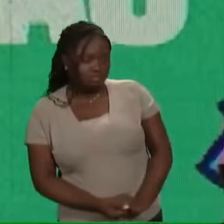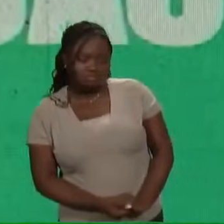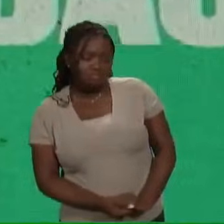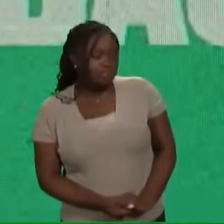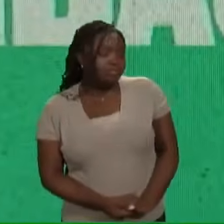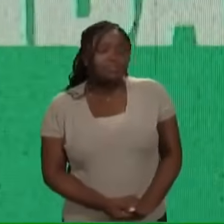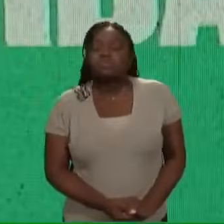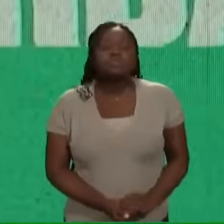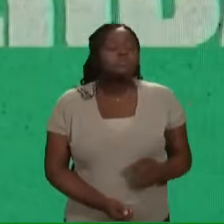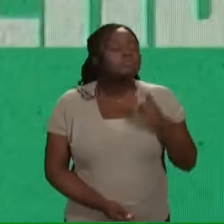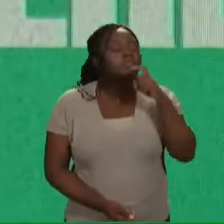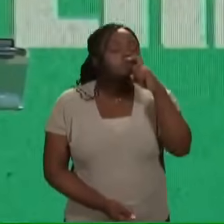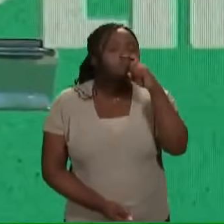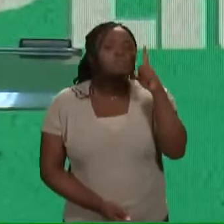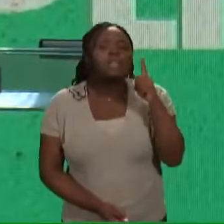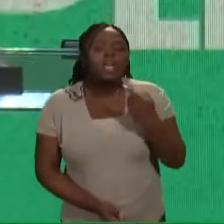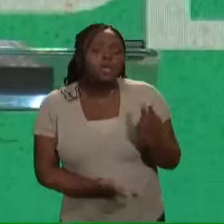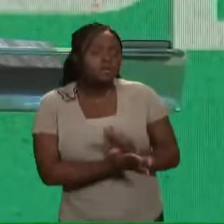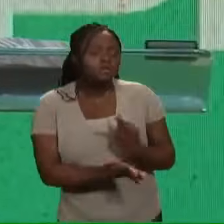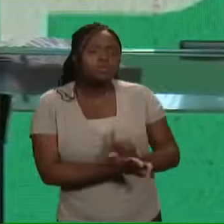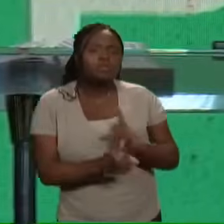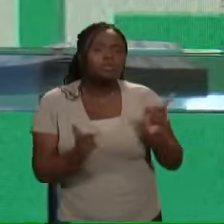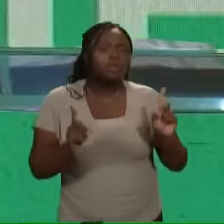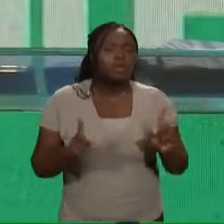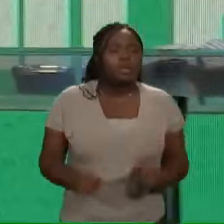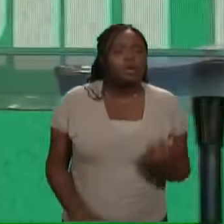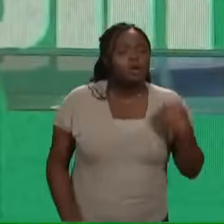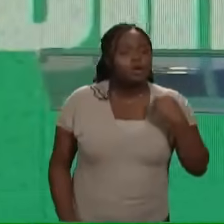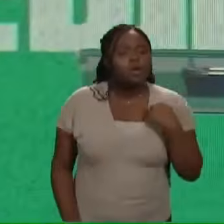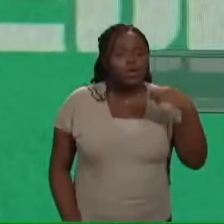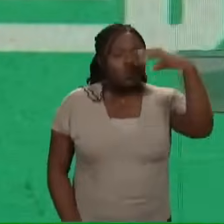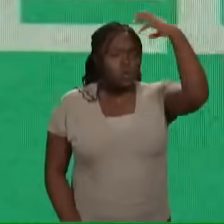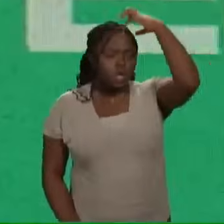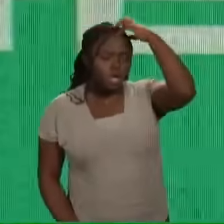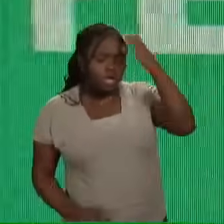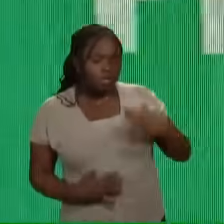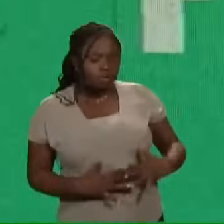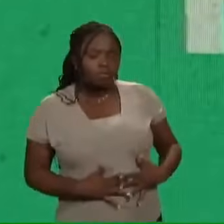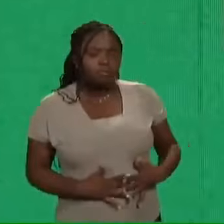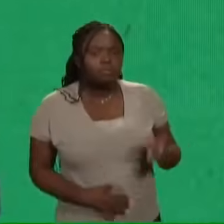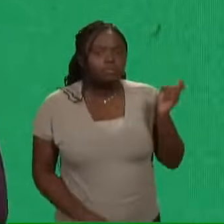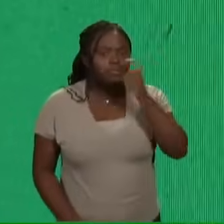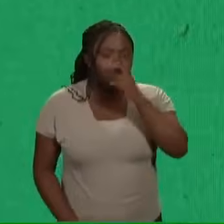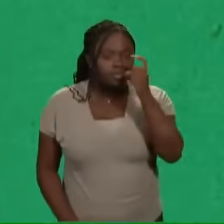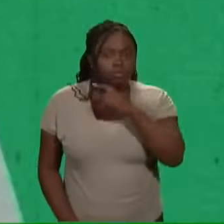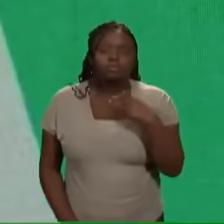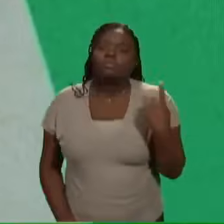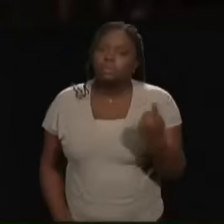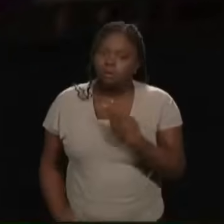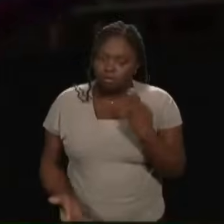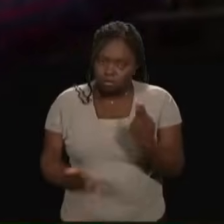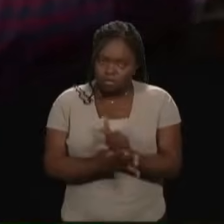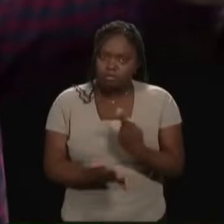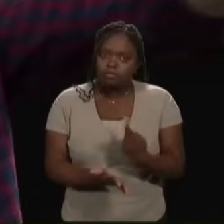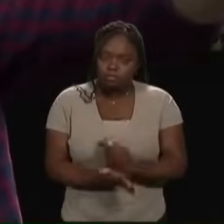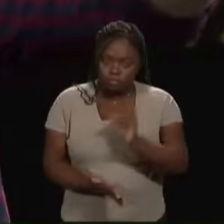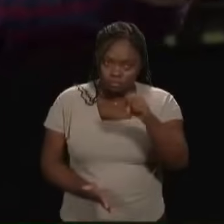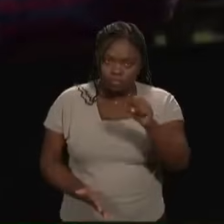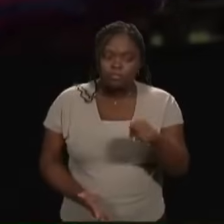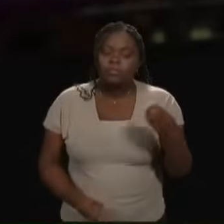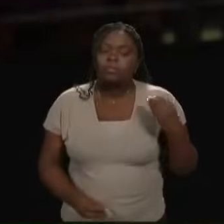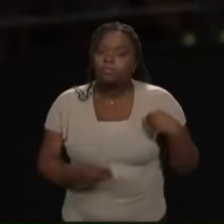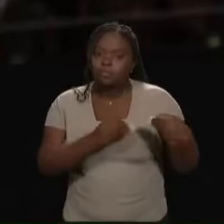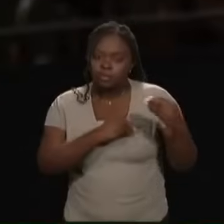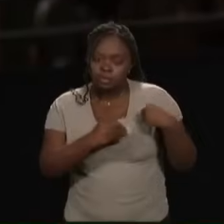Não, eu não erro. Eu carrego literalmente o rei na barriga. Mentira. Nós erramos. Nós